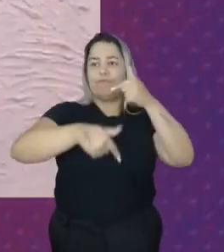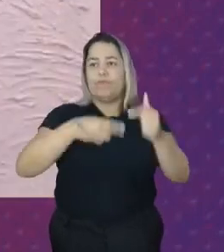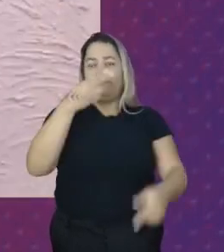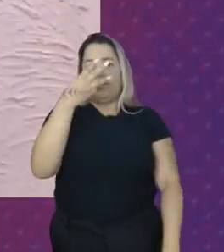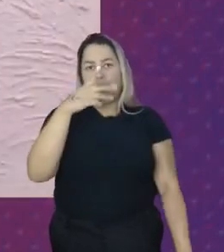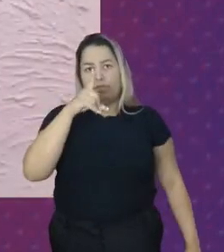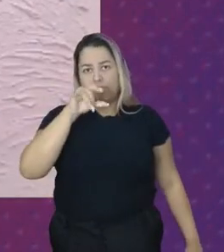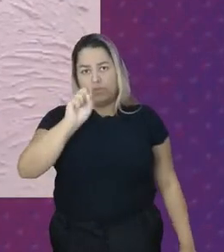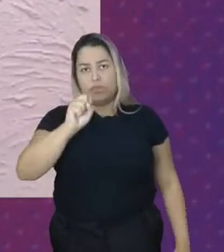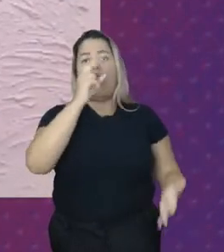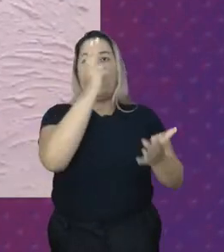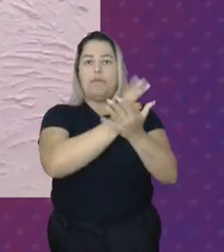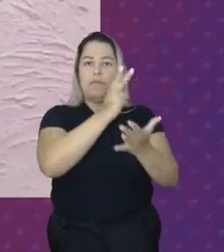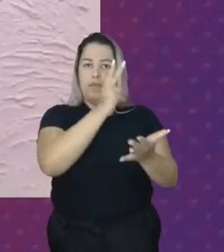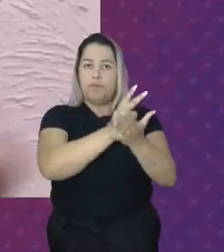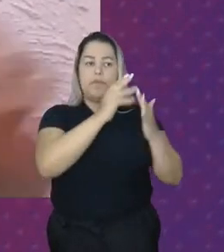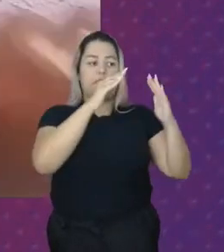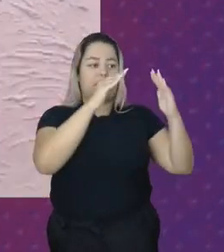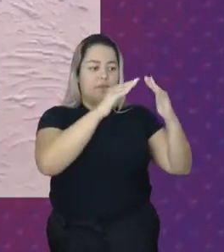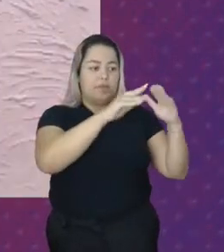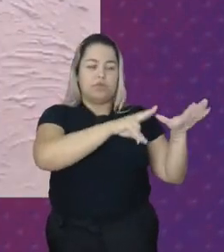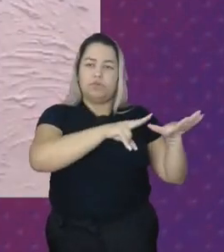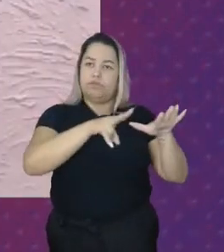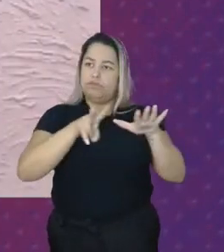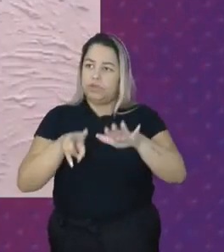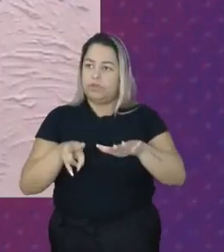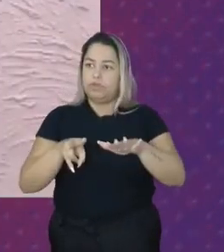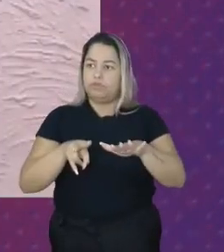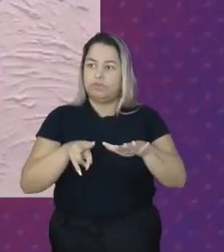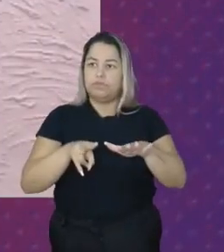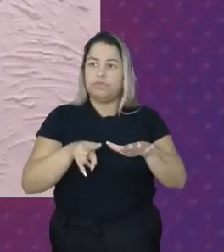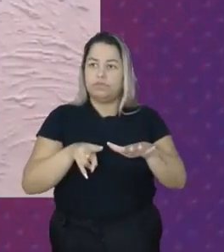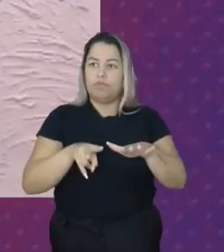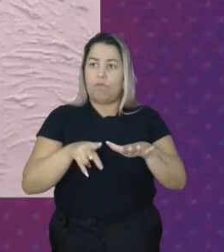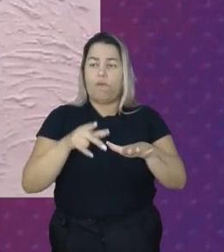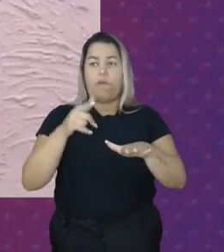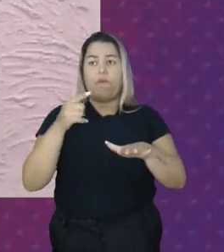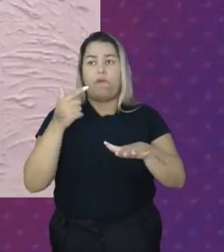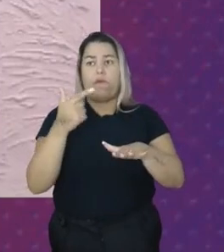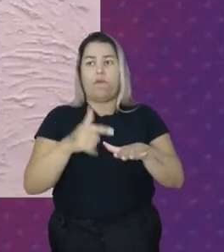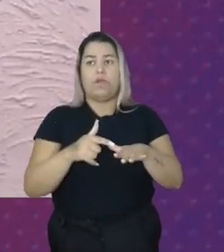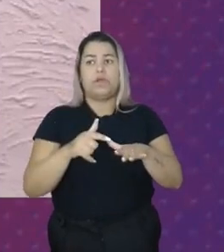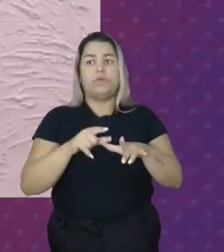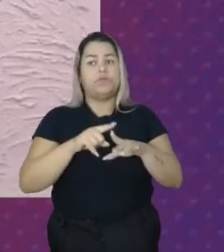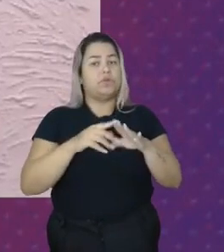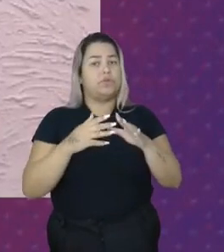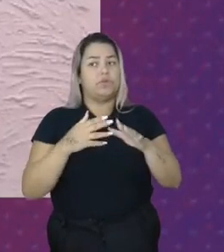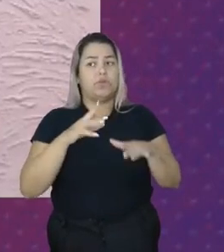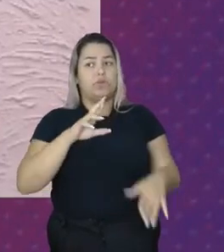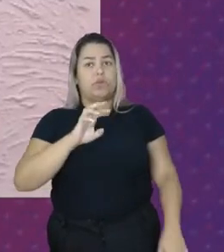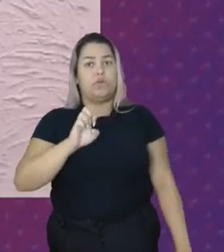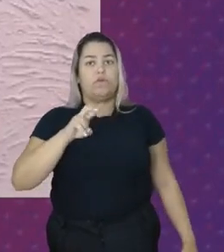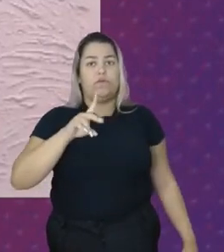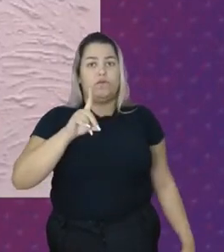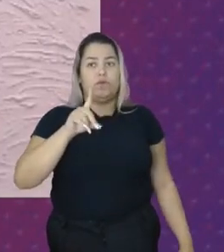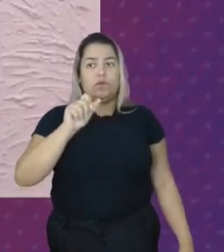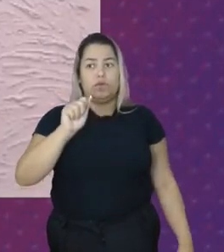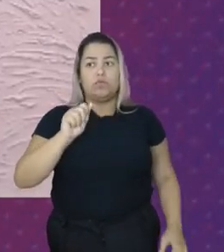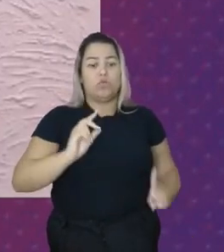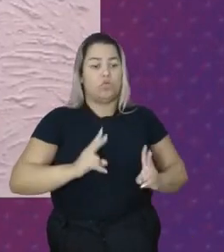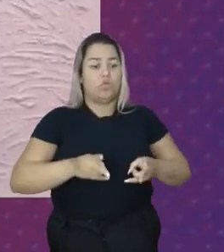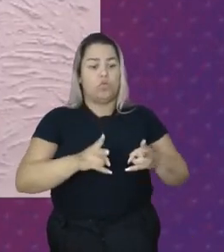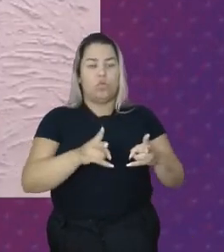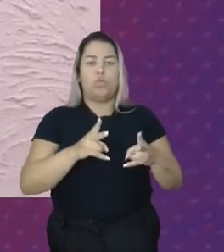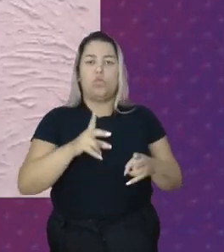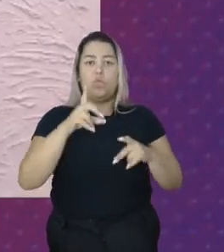na mesma casa por semana. Essa parte a gente está correndo atrás para ser revogada. Por quê? Um